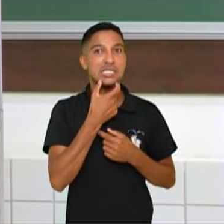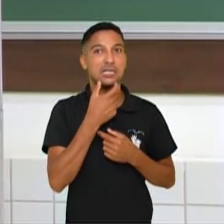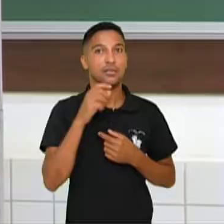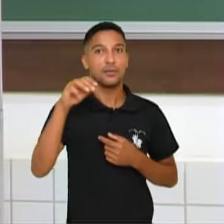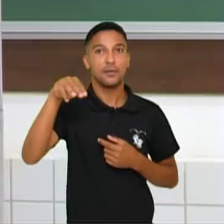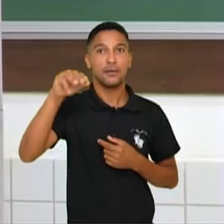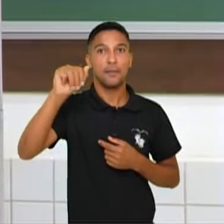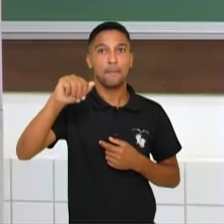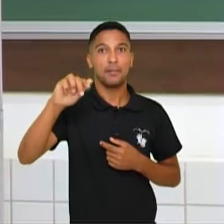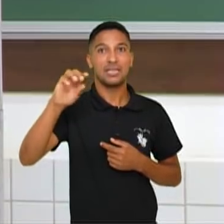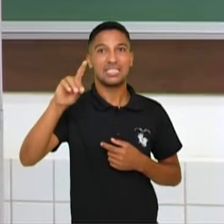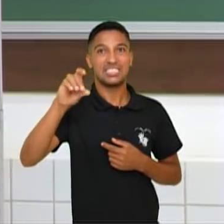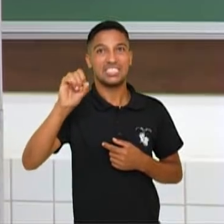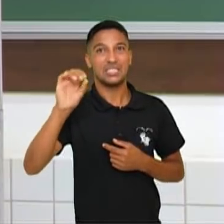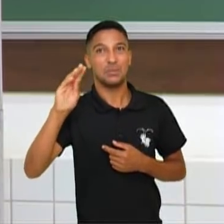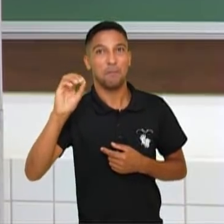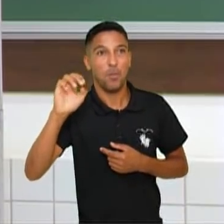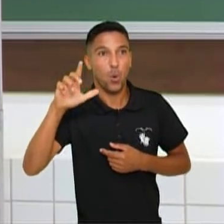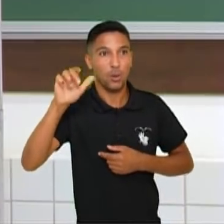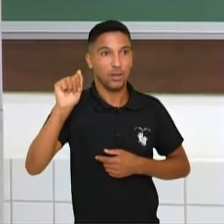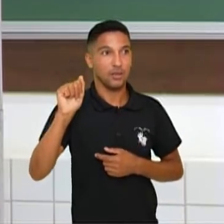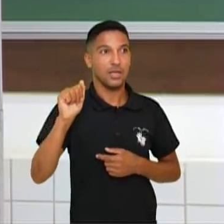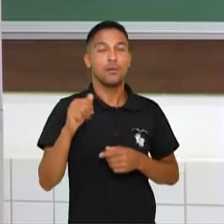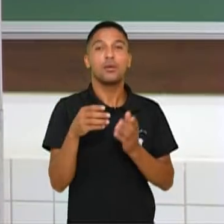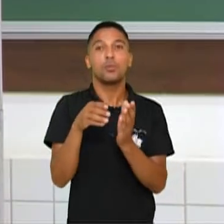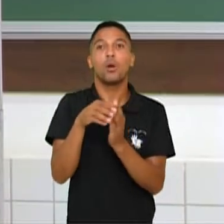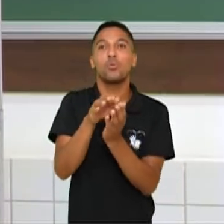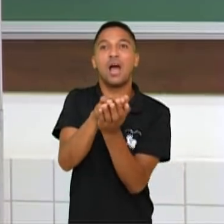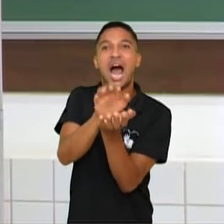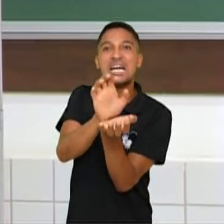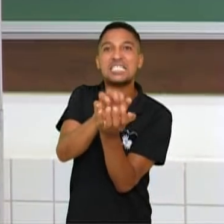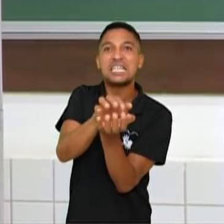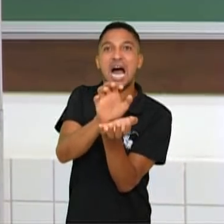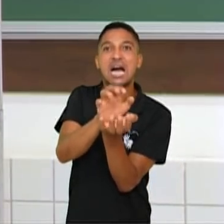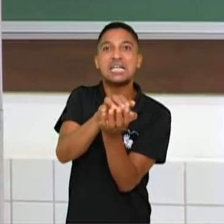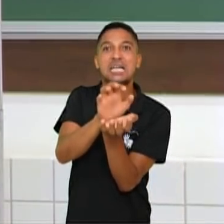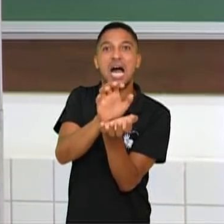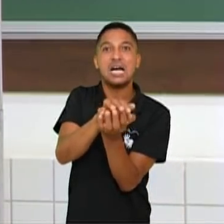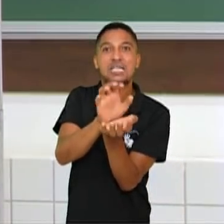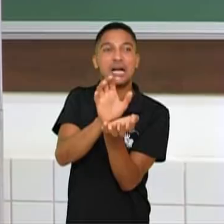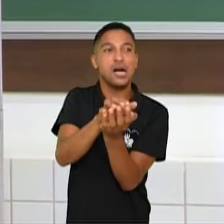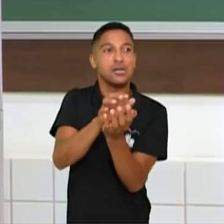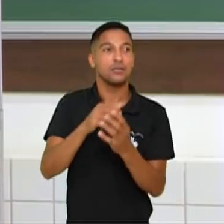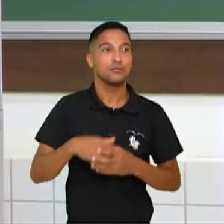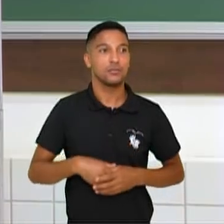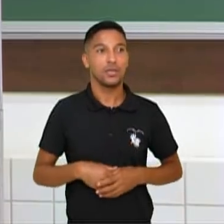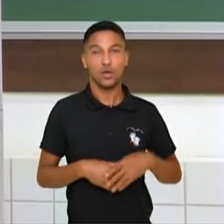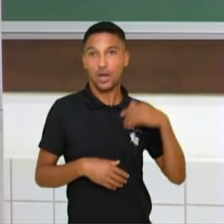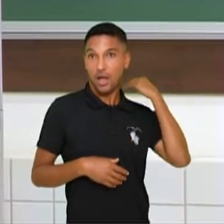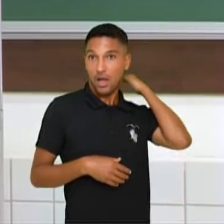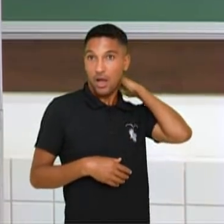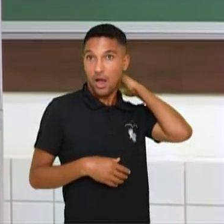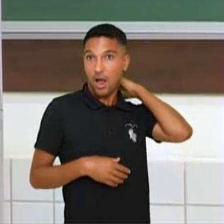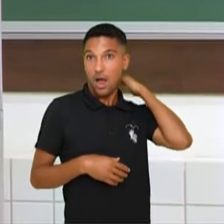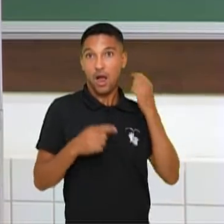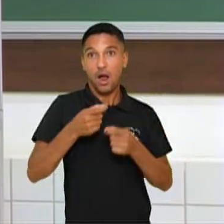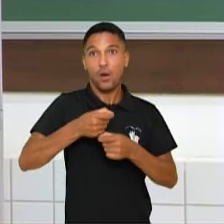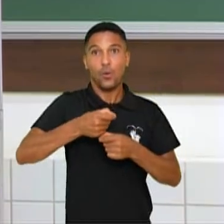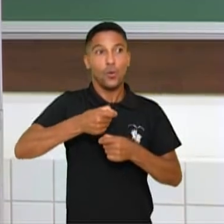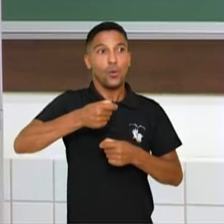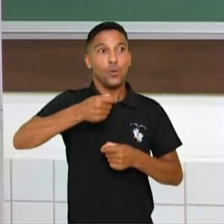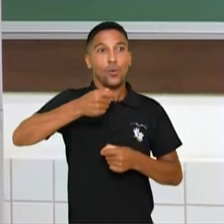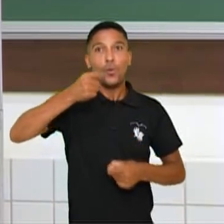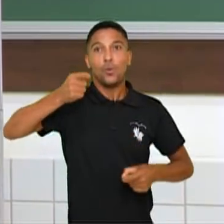mobilidade que serve para mastigação. Então aqui está a mandíbula. E as vértebras? Quantas vértebras